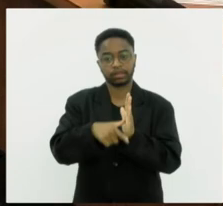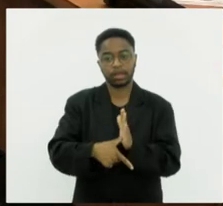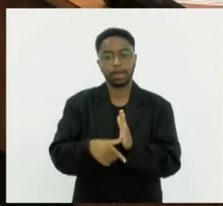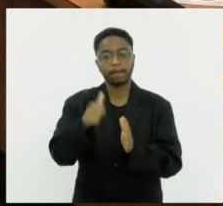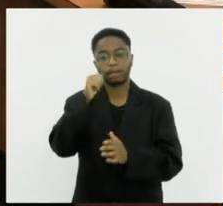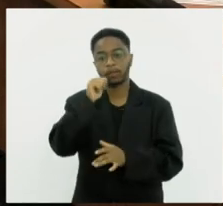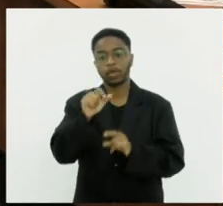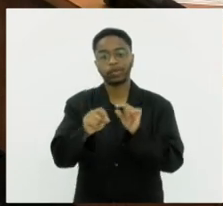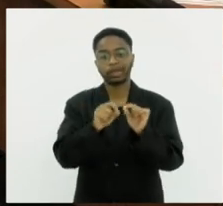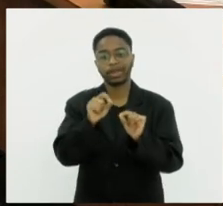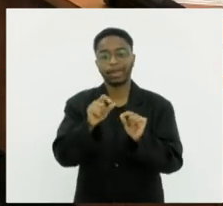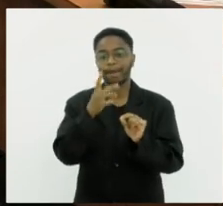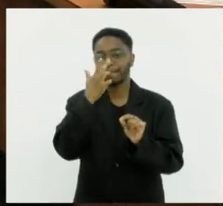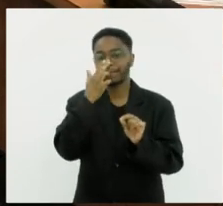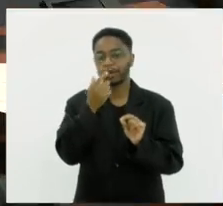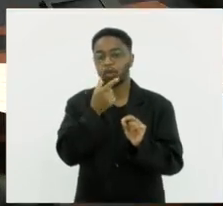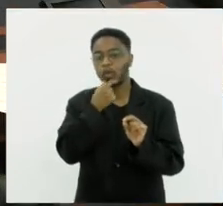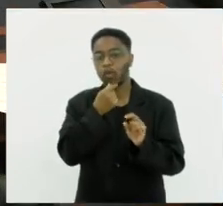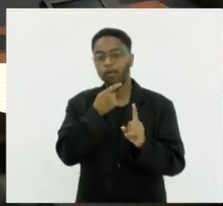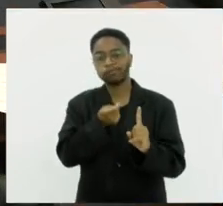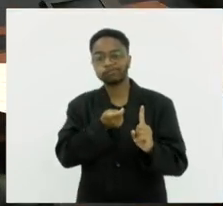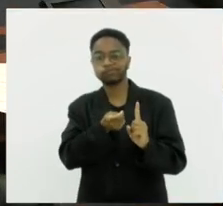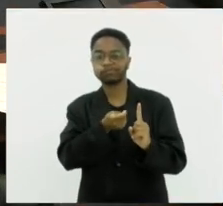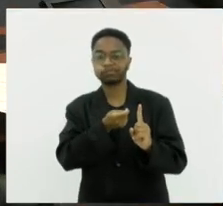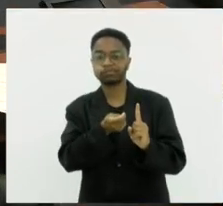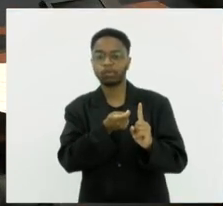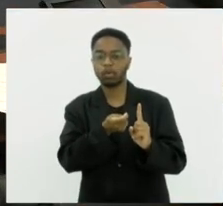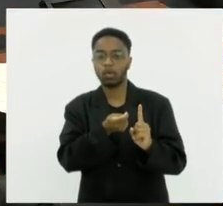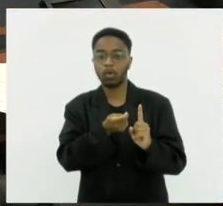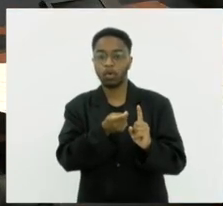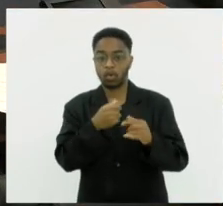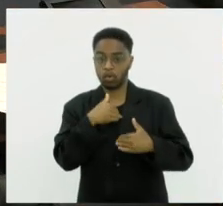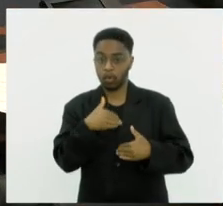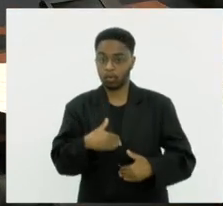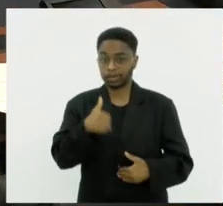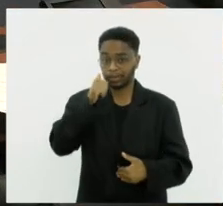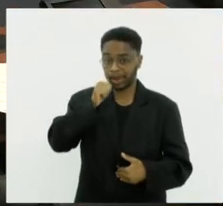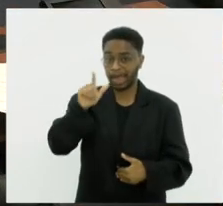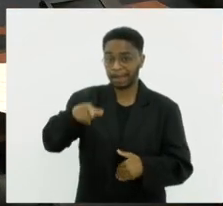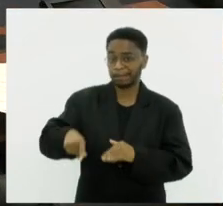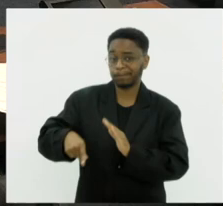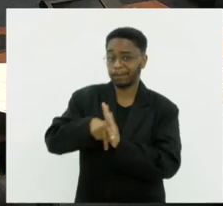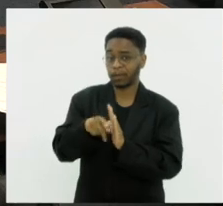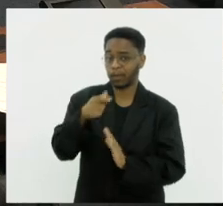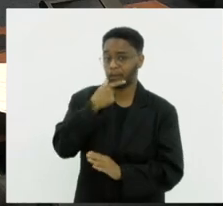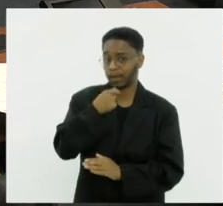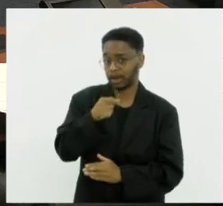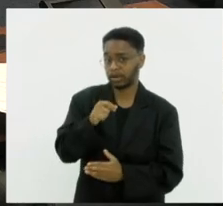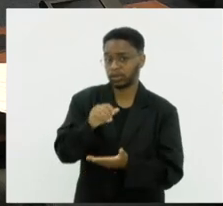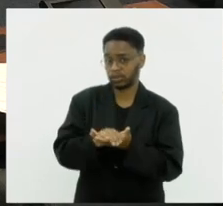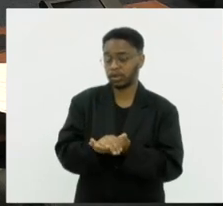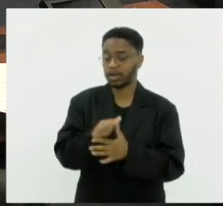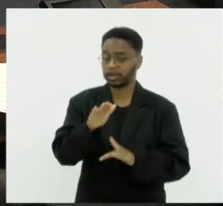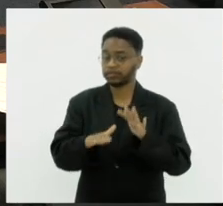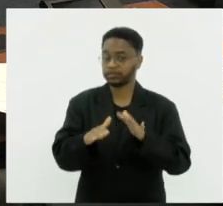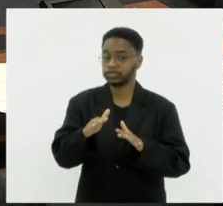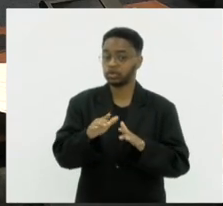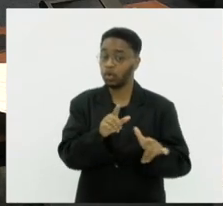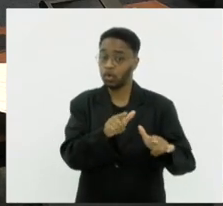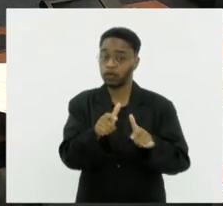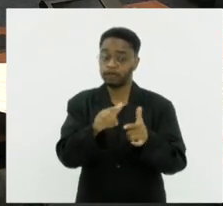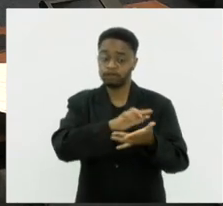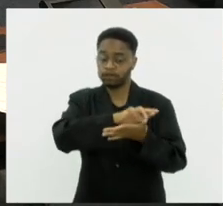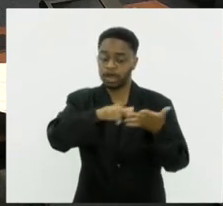uma propriedade, o corpo da mulher pertencia ao marido, às vezes, em algumas sociedades, até mais de uma mulher, mais